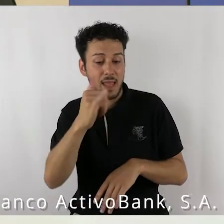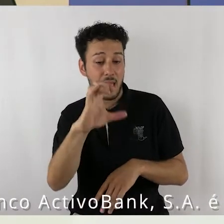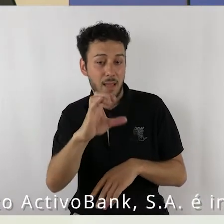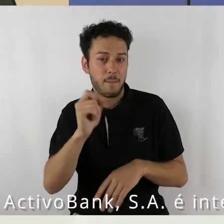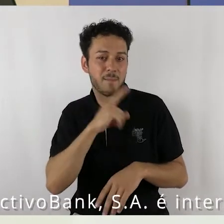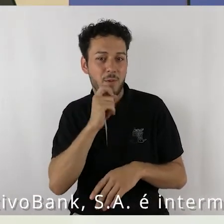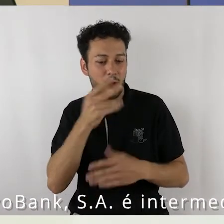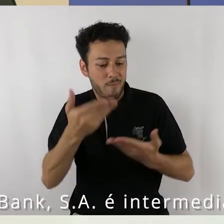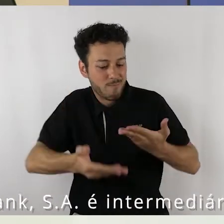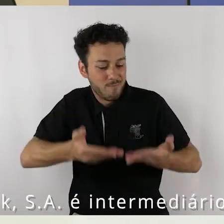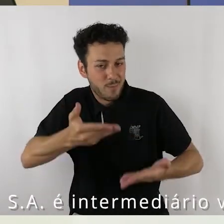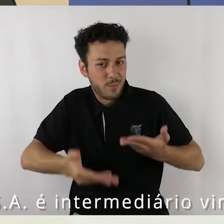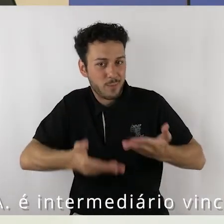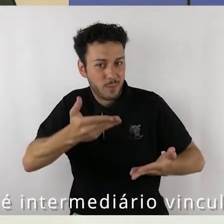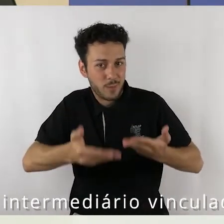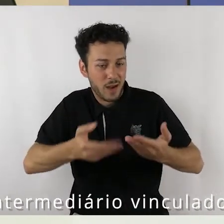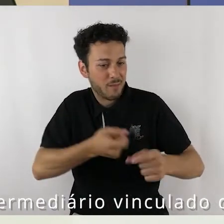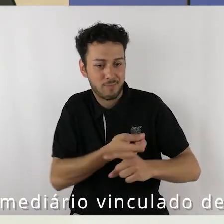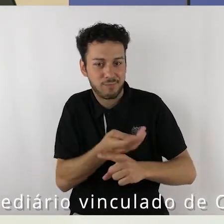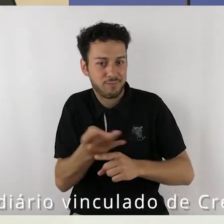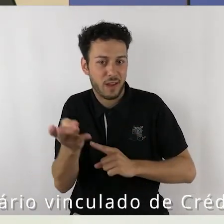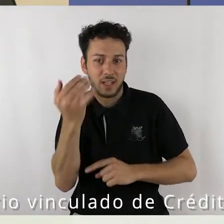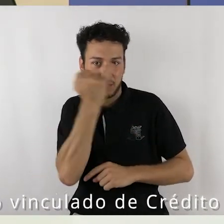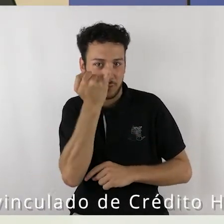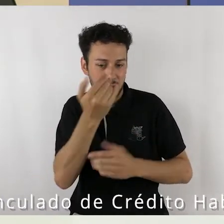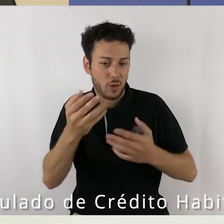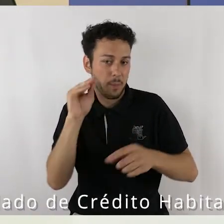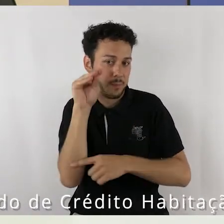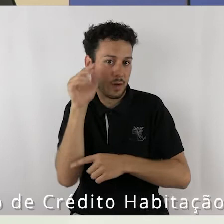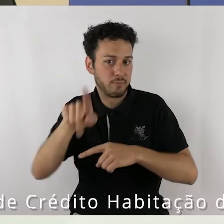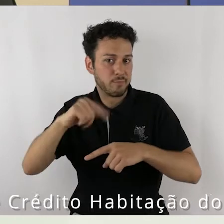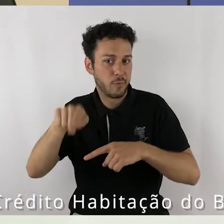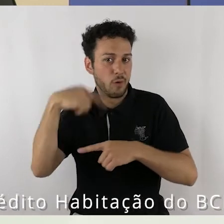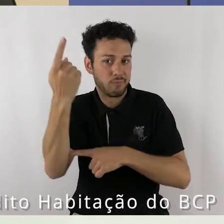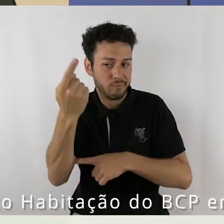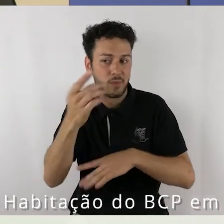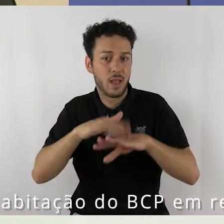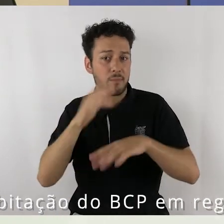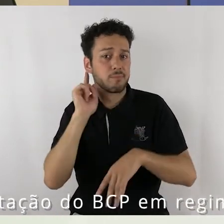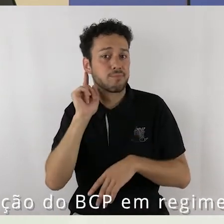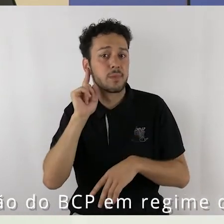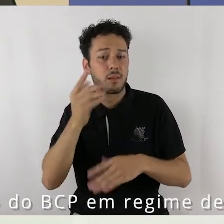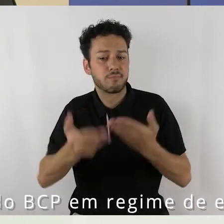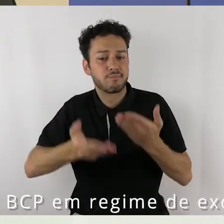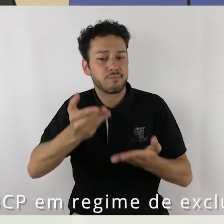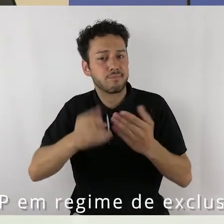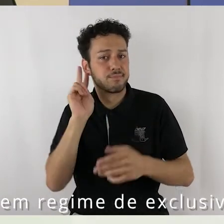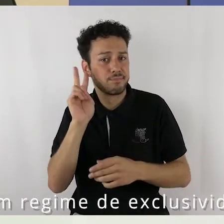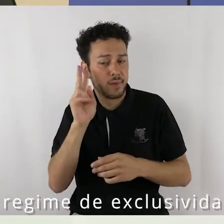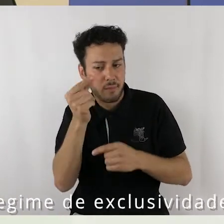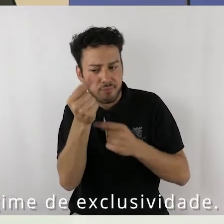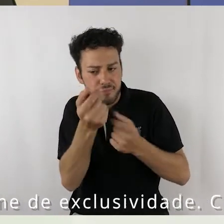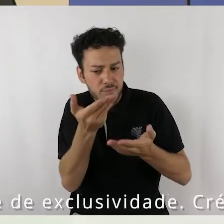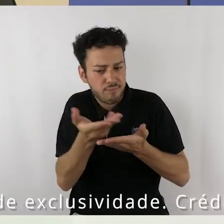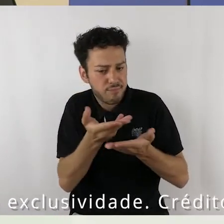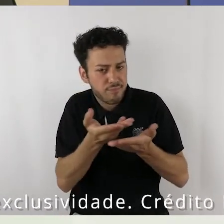permite a comparabilidade entre as várias simulações é muito importante realmente comparar esses